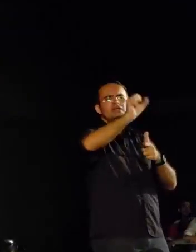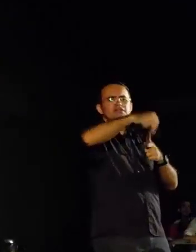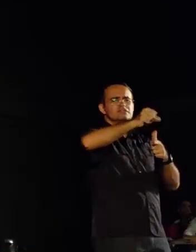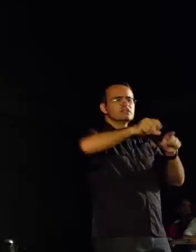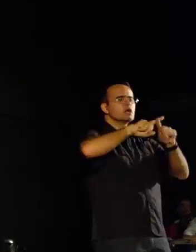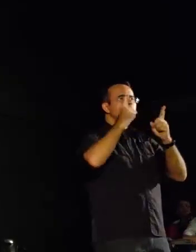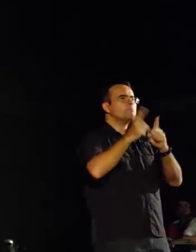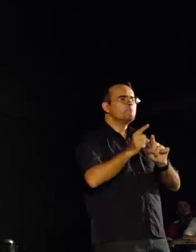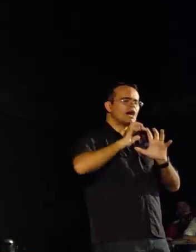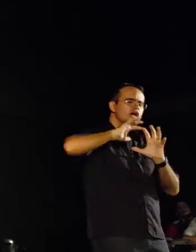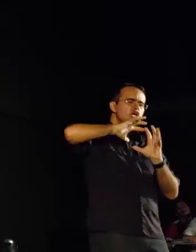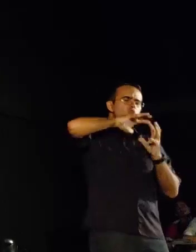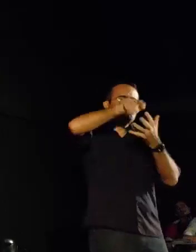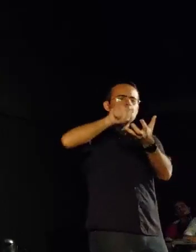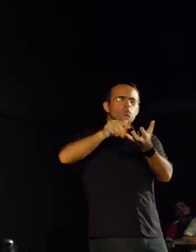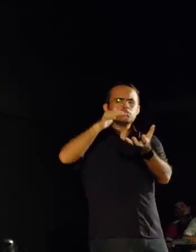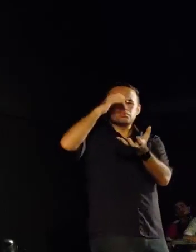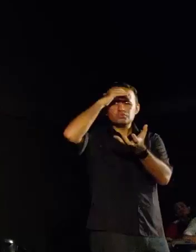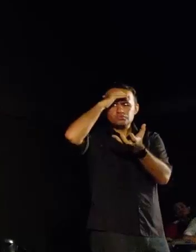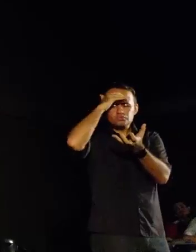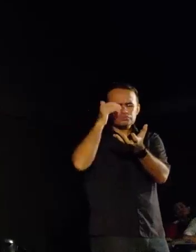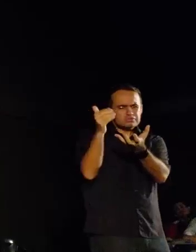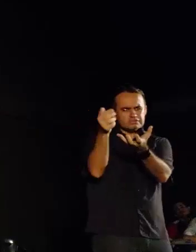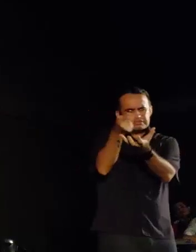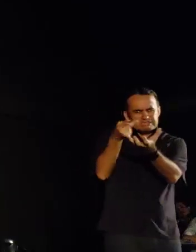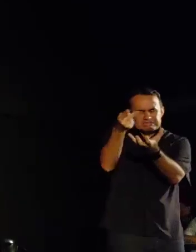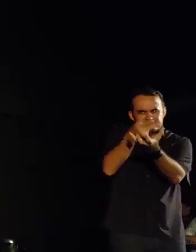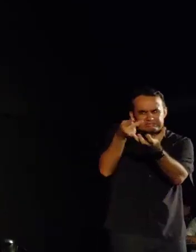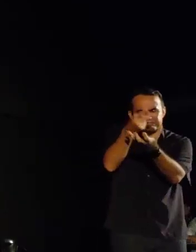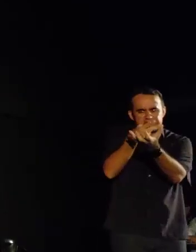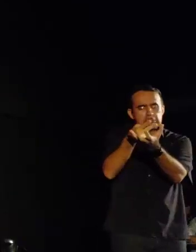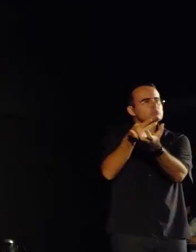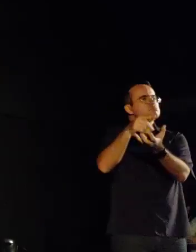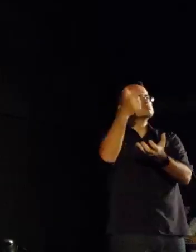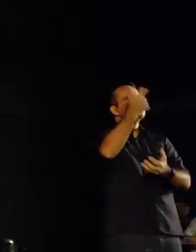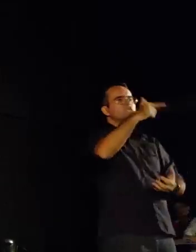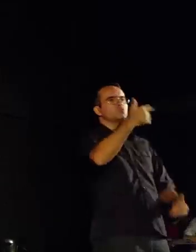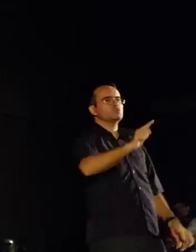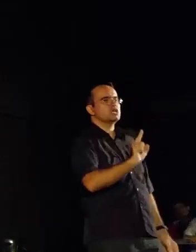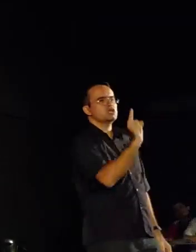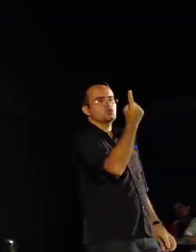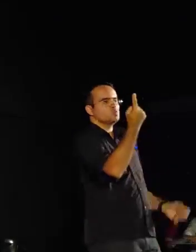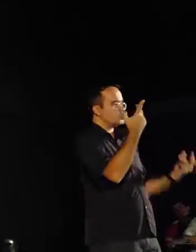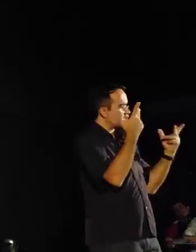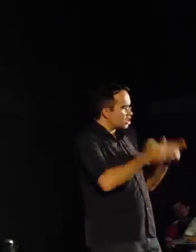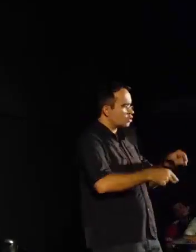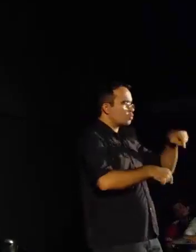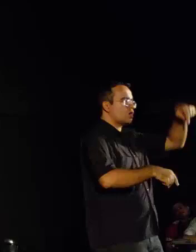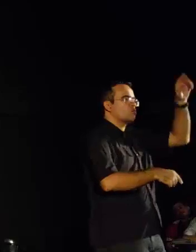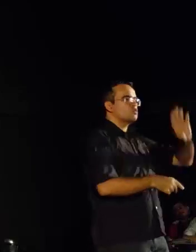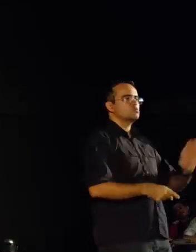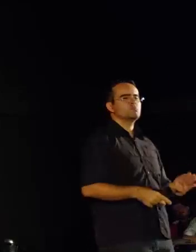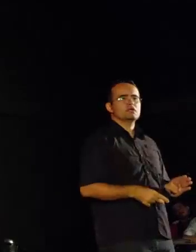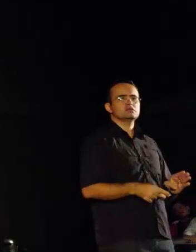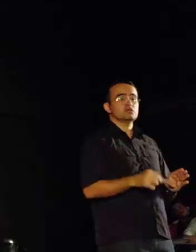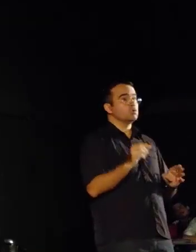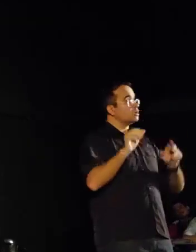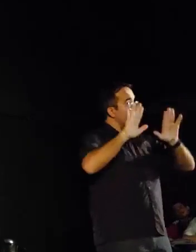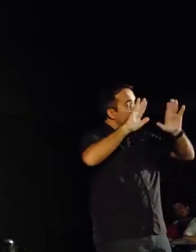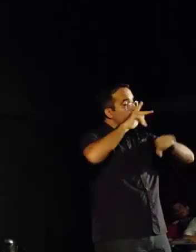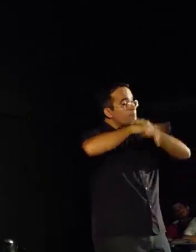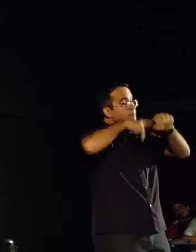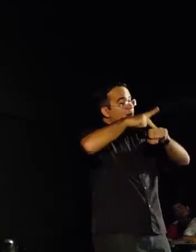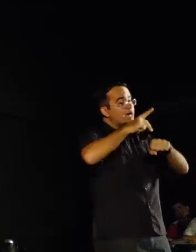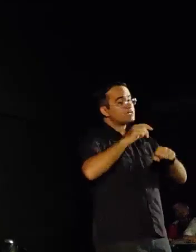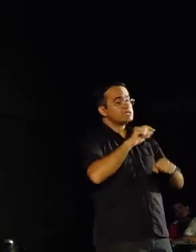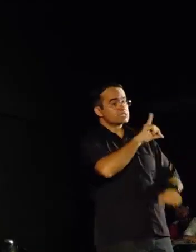há nenhum país do mundo que consiga oferecer isso à sua população maior do que 100 milhões de habitantes. E,